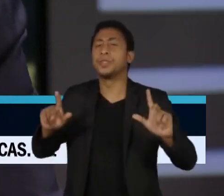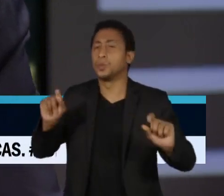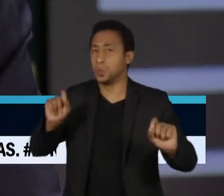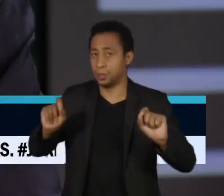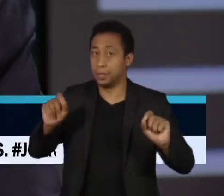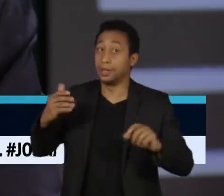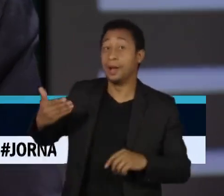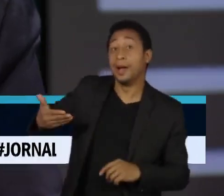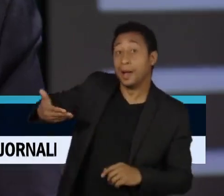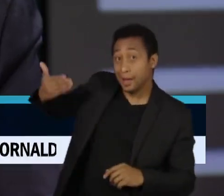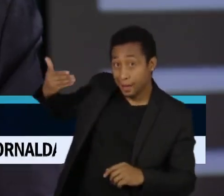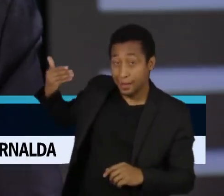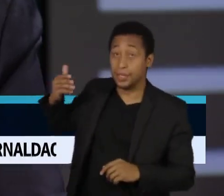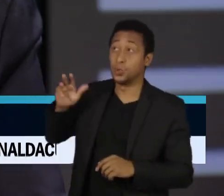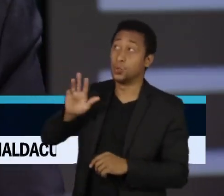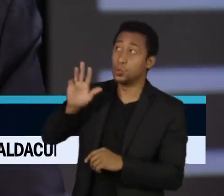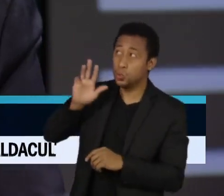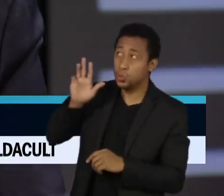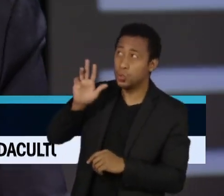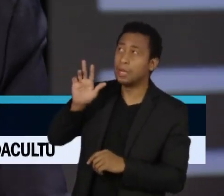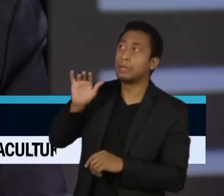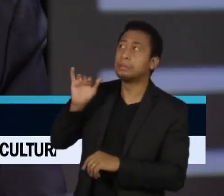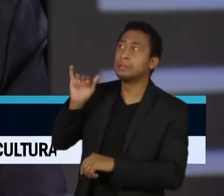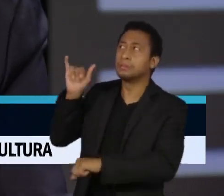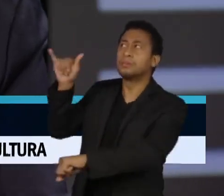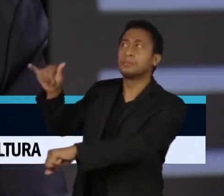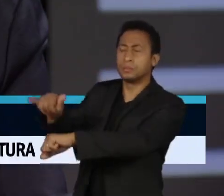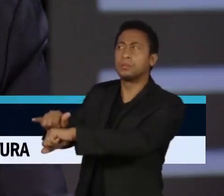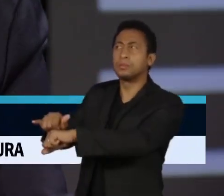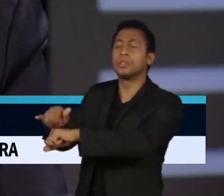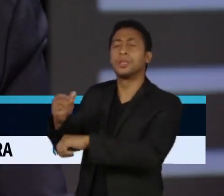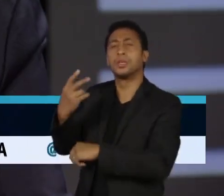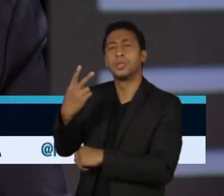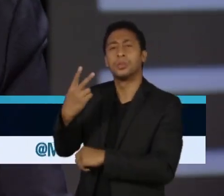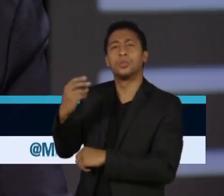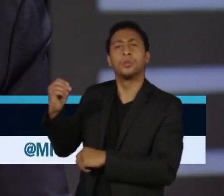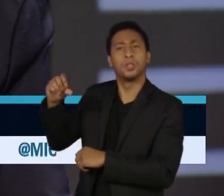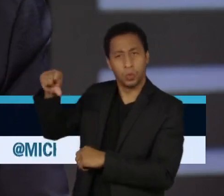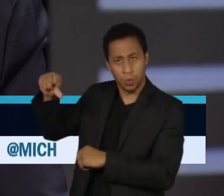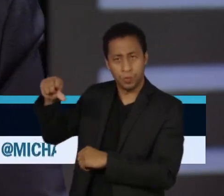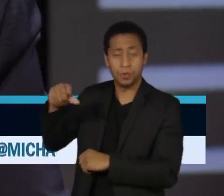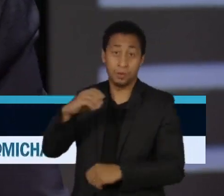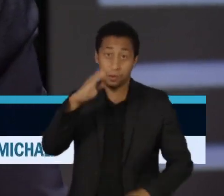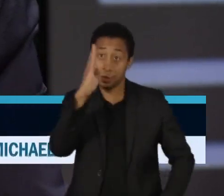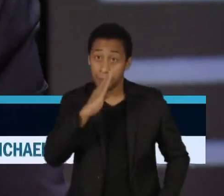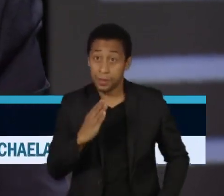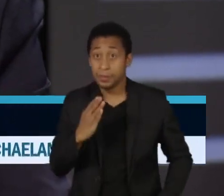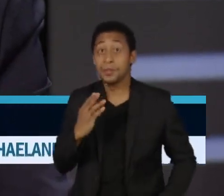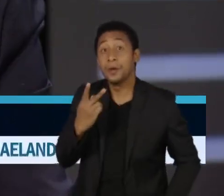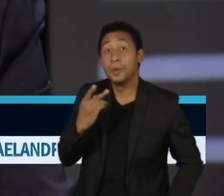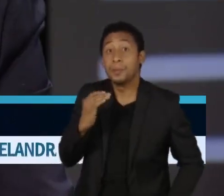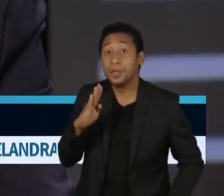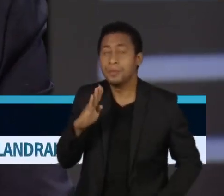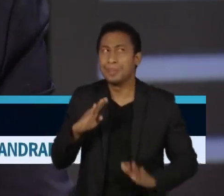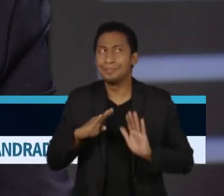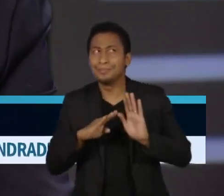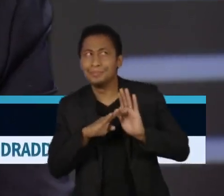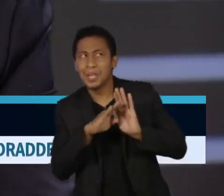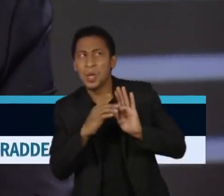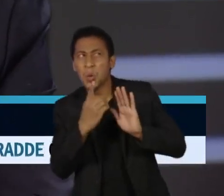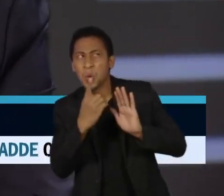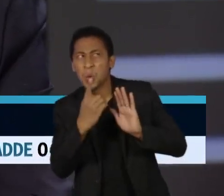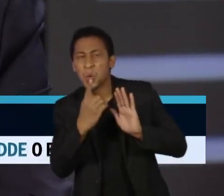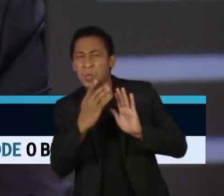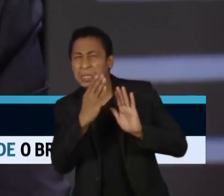que no segundo mandato ele lá esteve em 2009, né? O Brasil tinha um PIB de cerca de 1,7 trilhão de dólares.